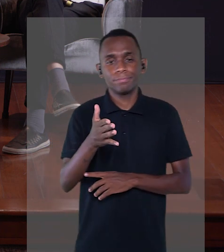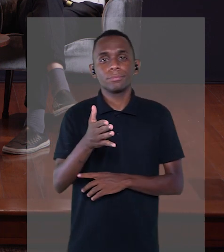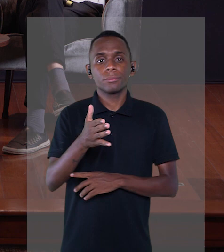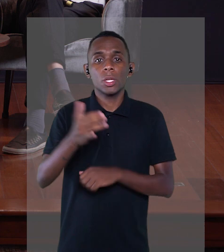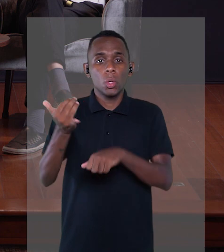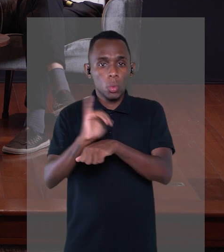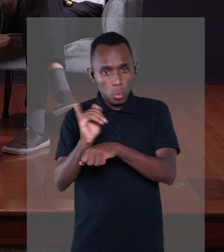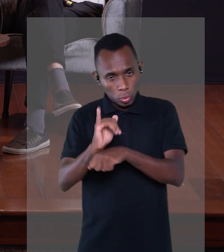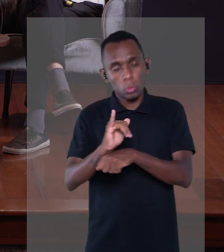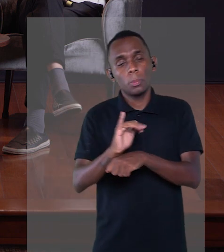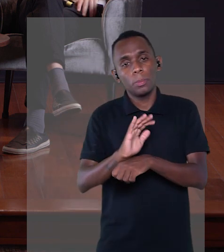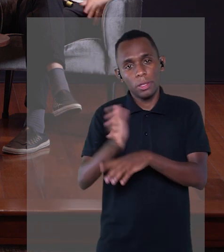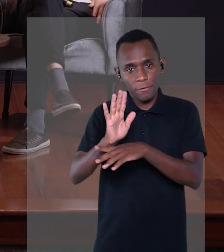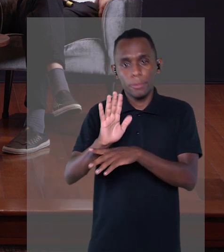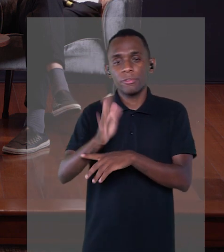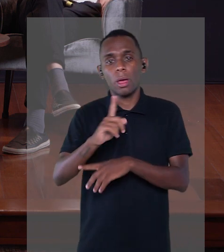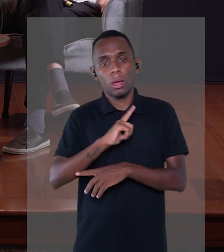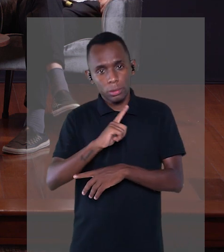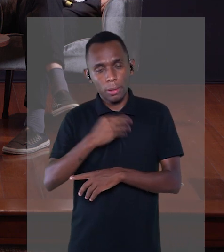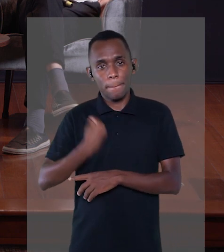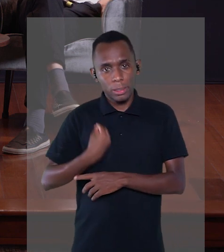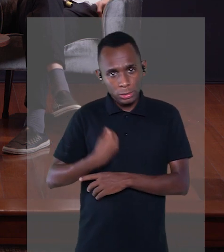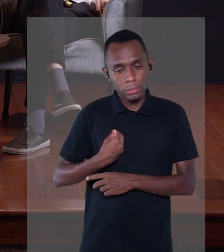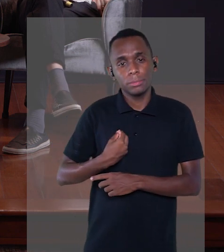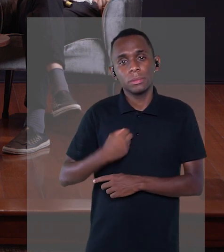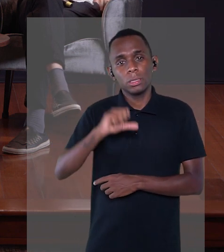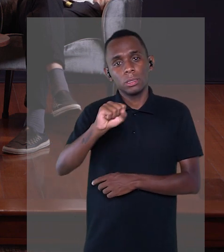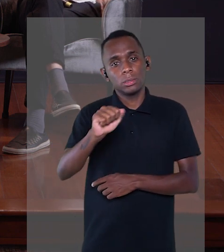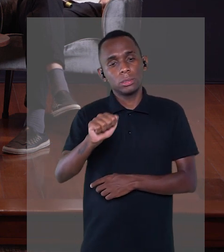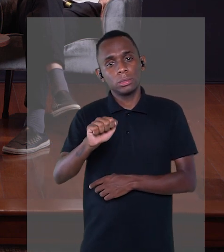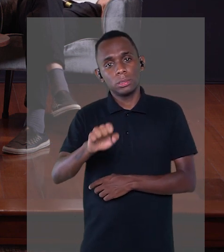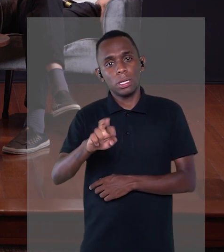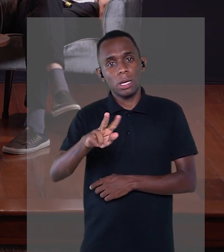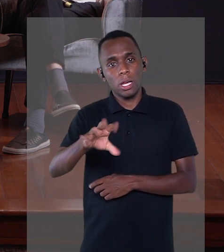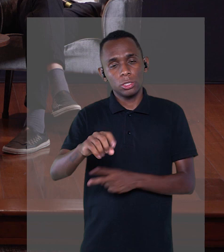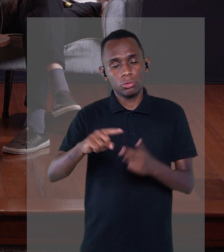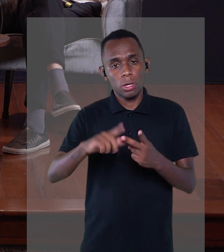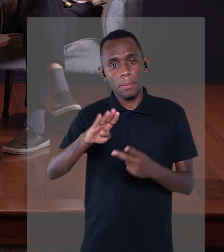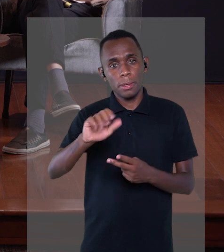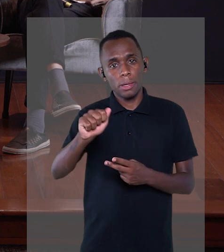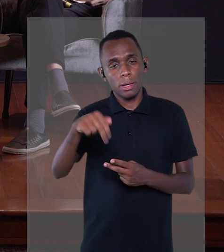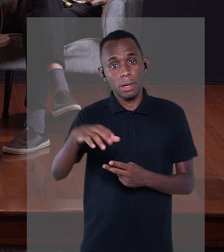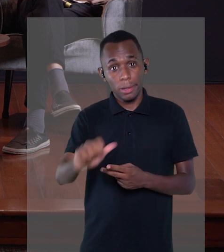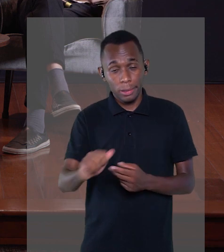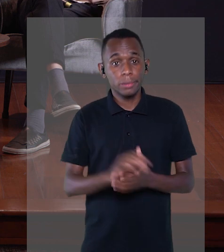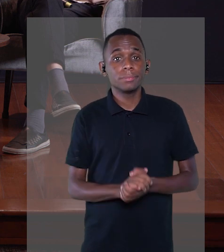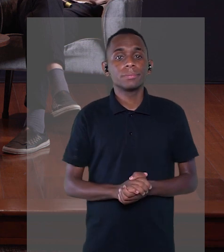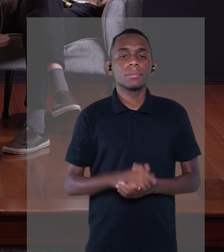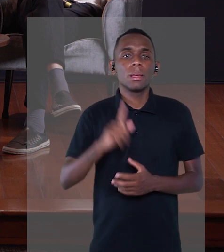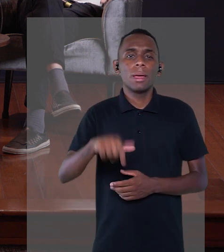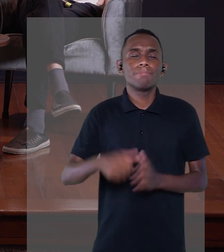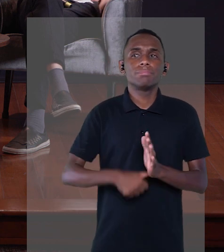no YouTube, já tem um clipe, participações dos queridos amigos Sérgio Guizé e Bianca Bin. E é a nossa